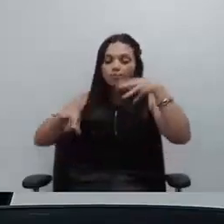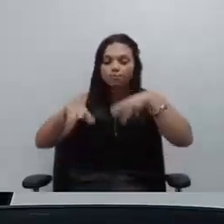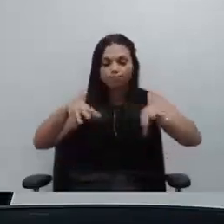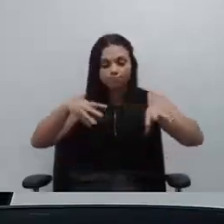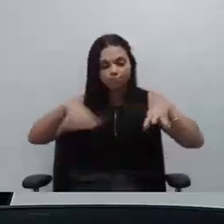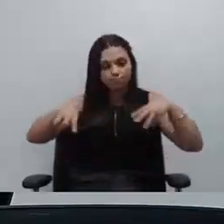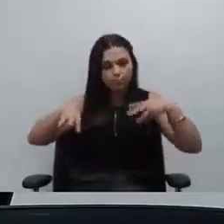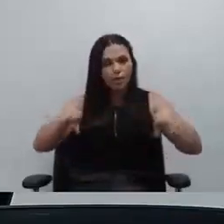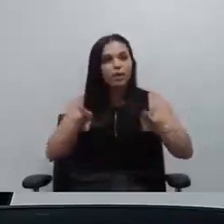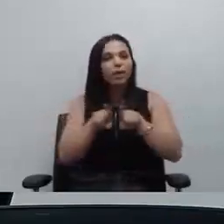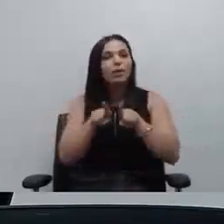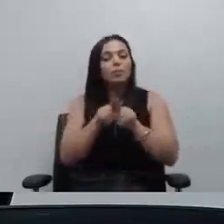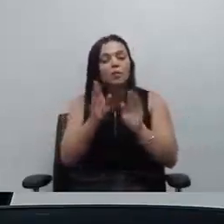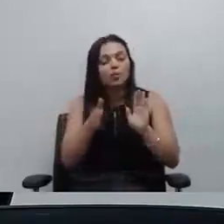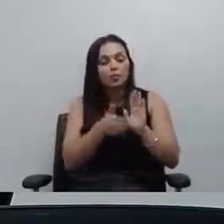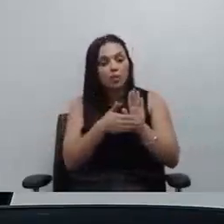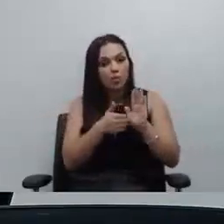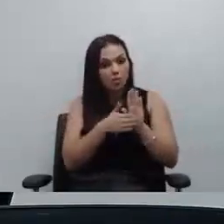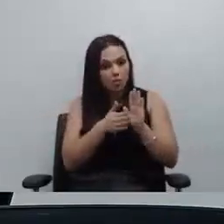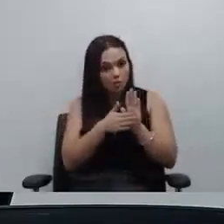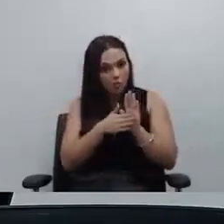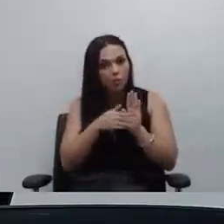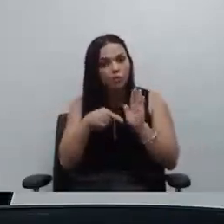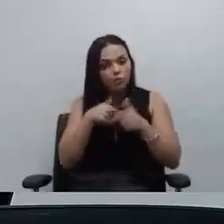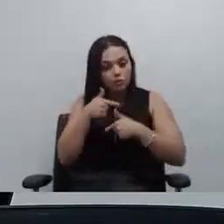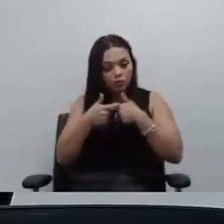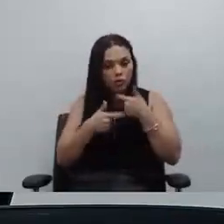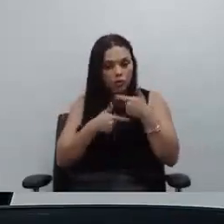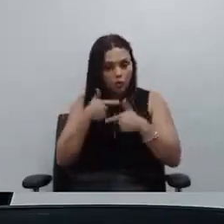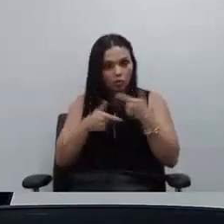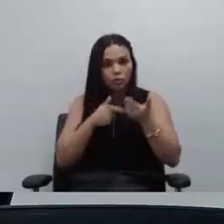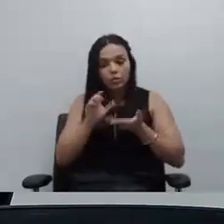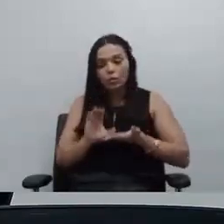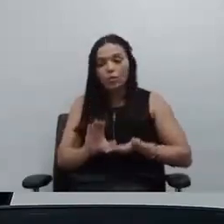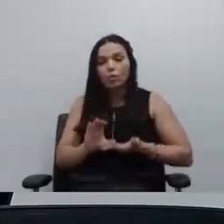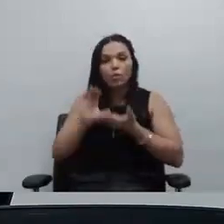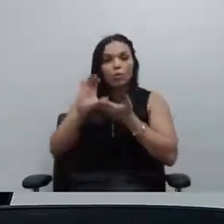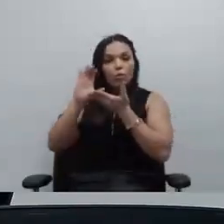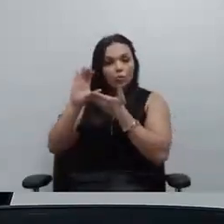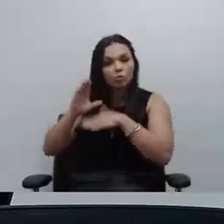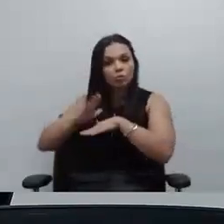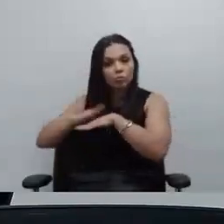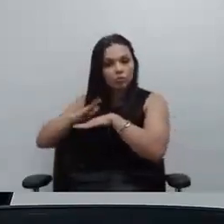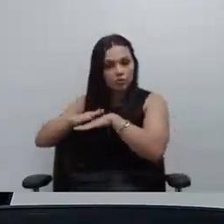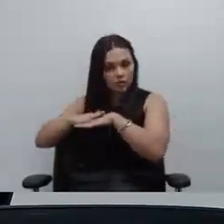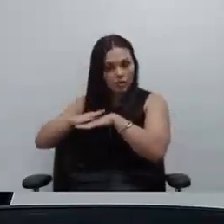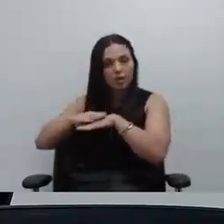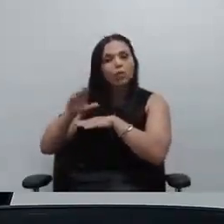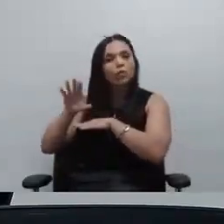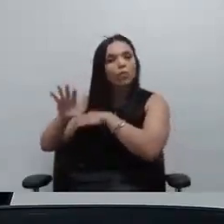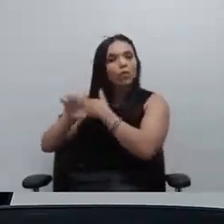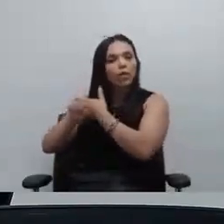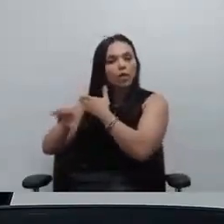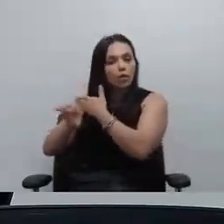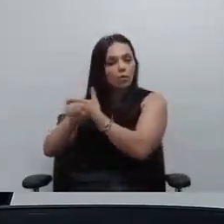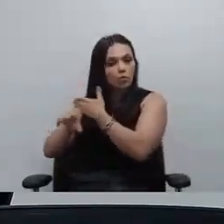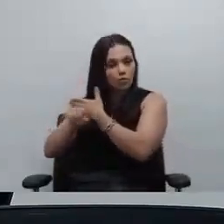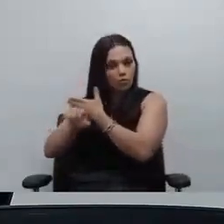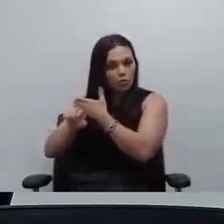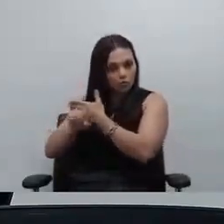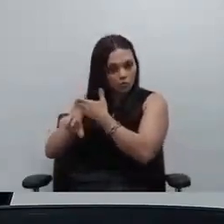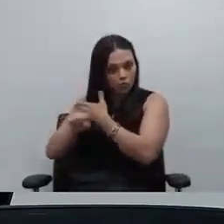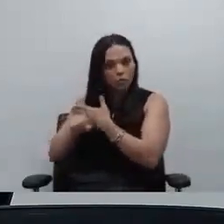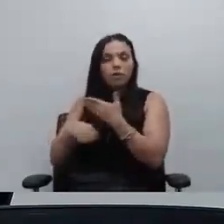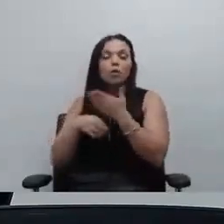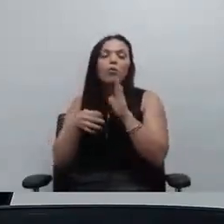Esse plano de atuação também foi submetido ao Conselho Consultivo da Ouvidoria. Eu estou incorporando algumas sugestões